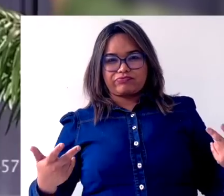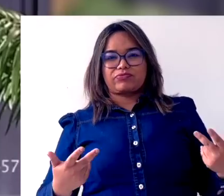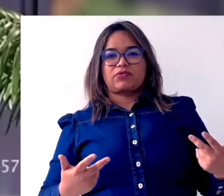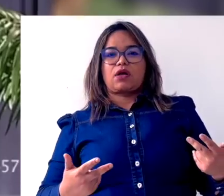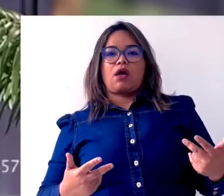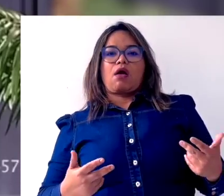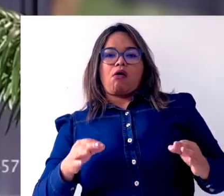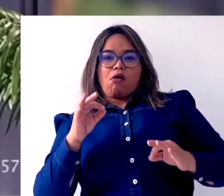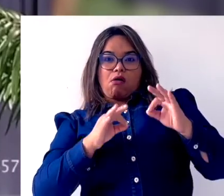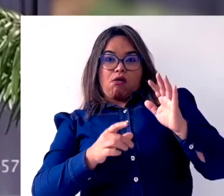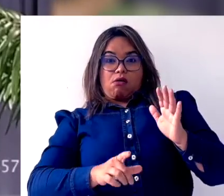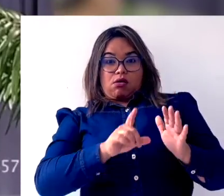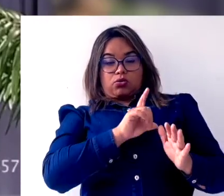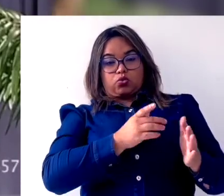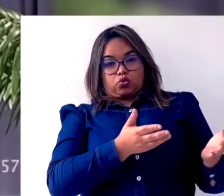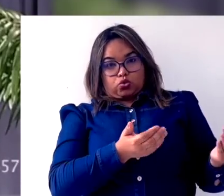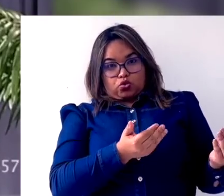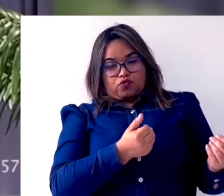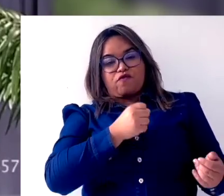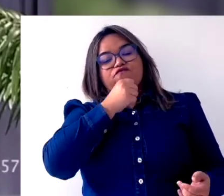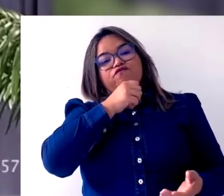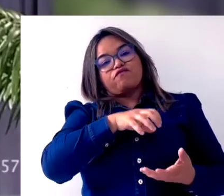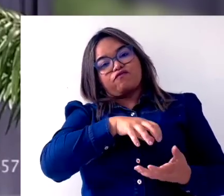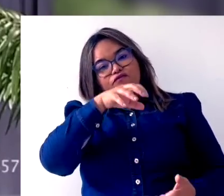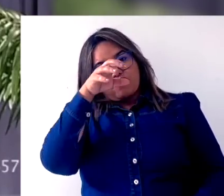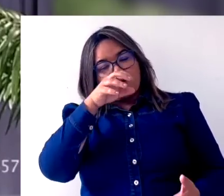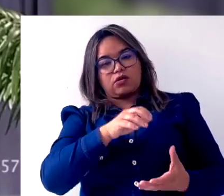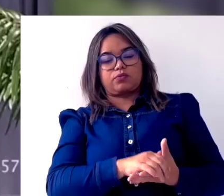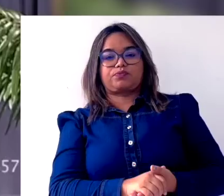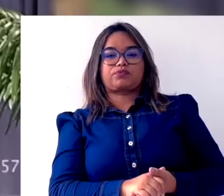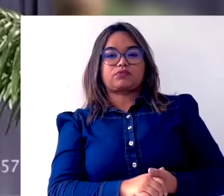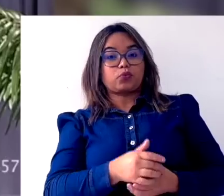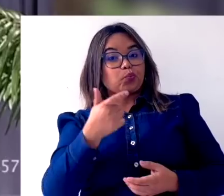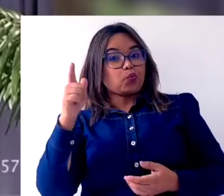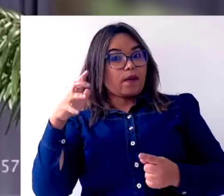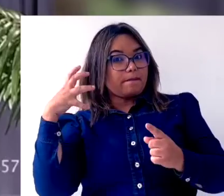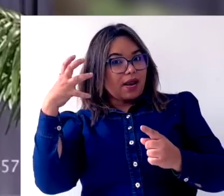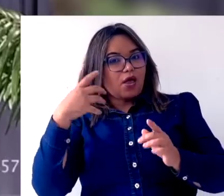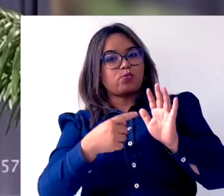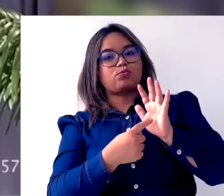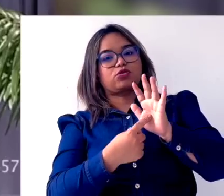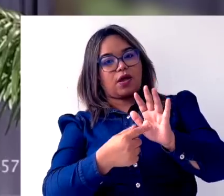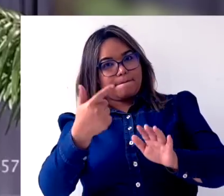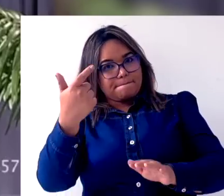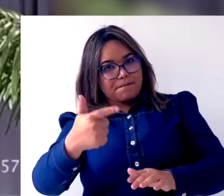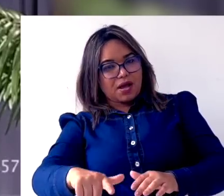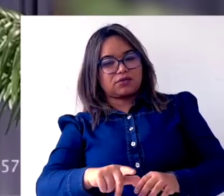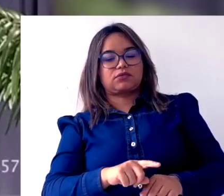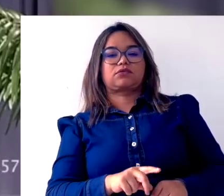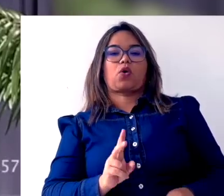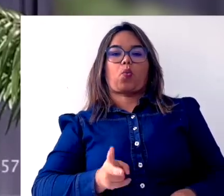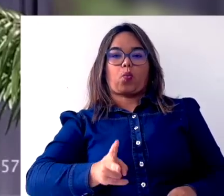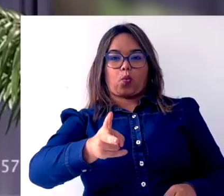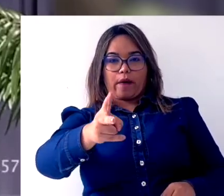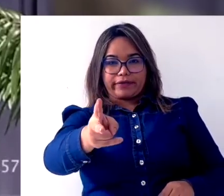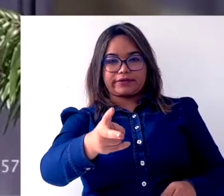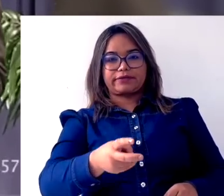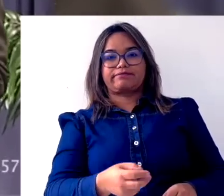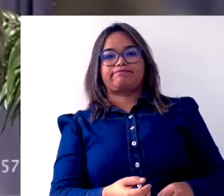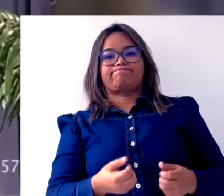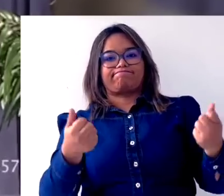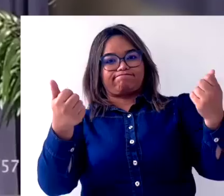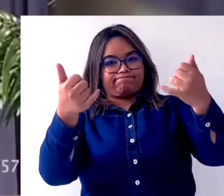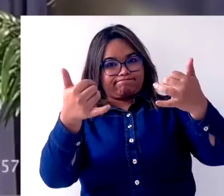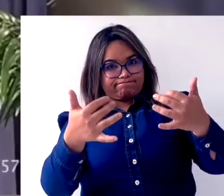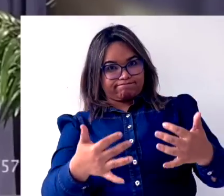mencionei prepararam o palco para os jovens e para os velhos. Eu vou mostrar o resto do clipe numa outra palestra. Mas nós